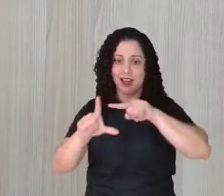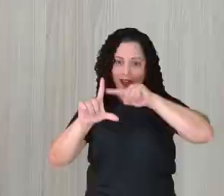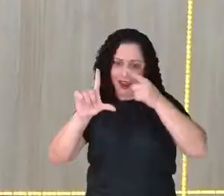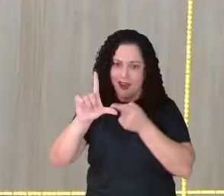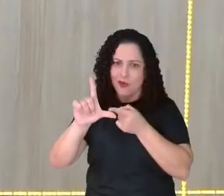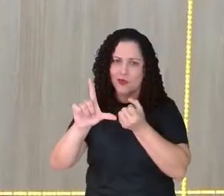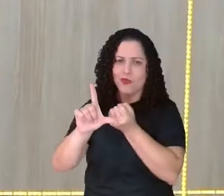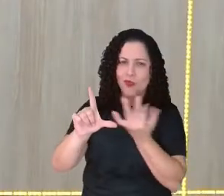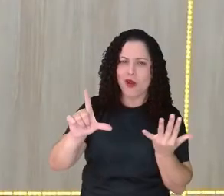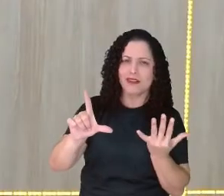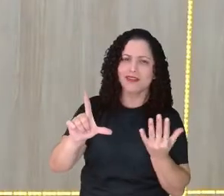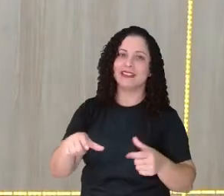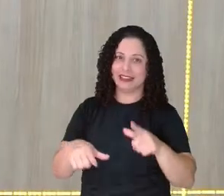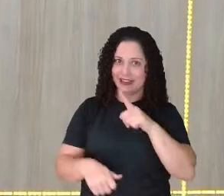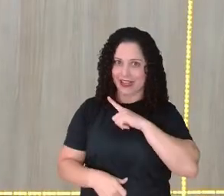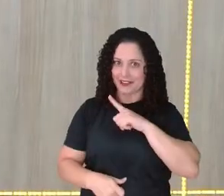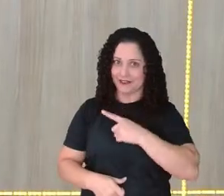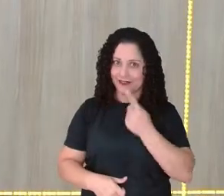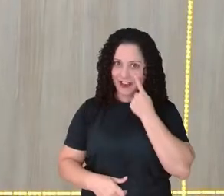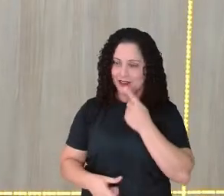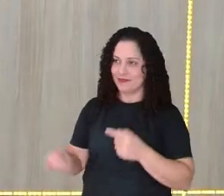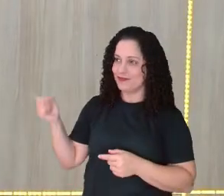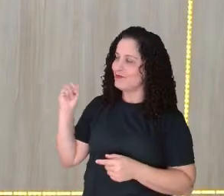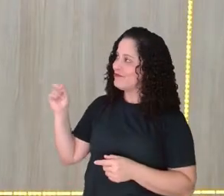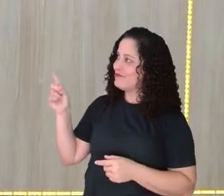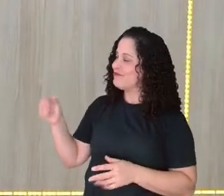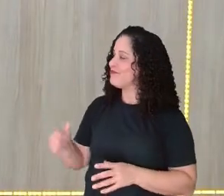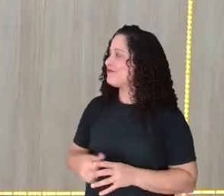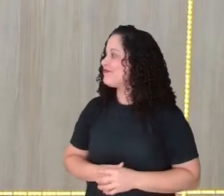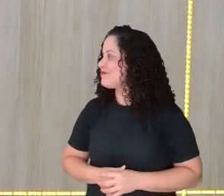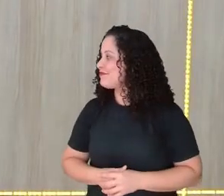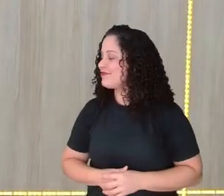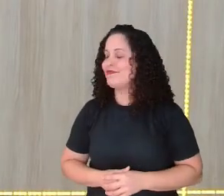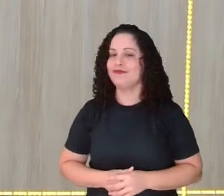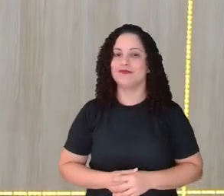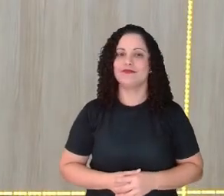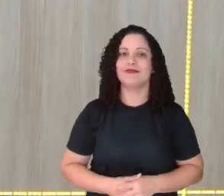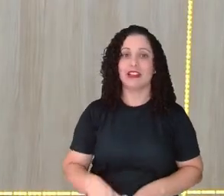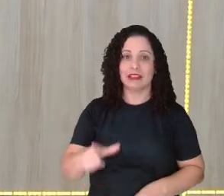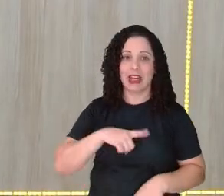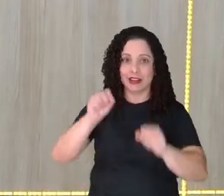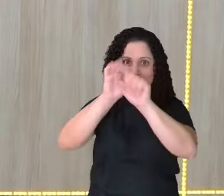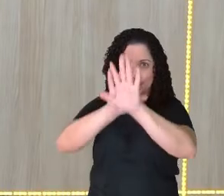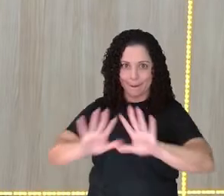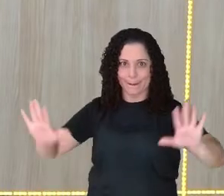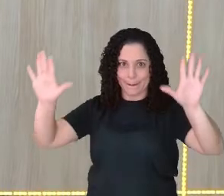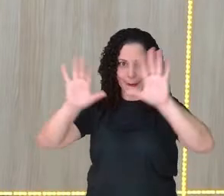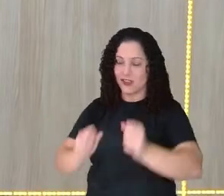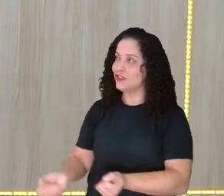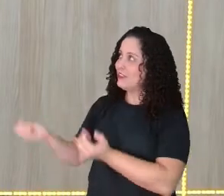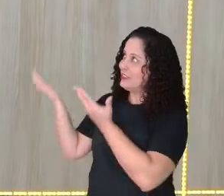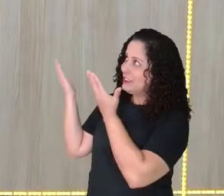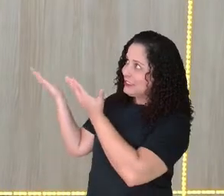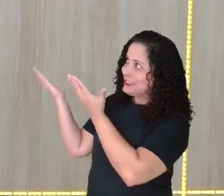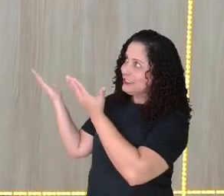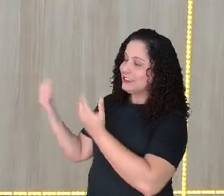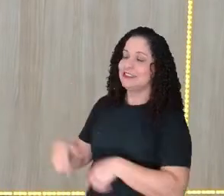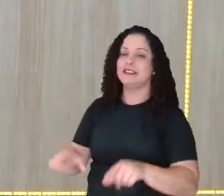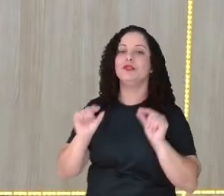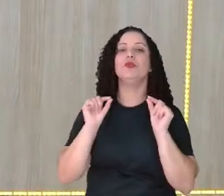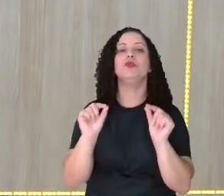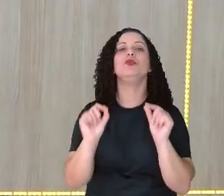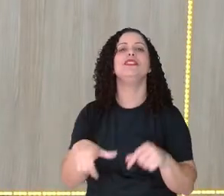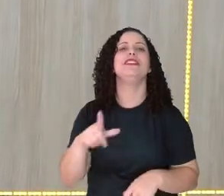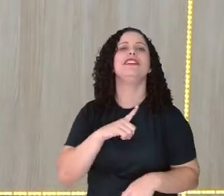Bora ver, vamos lá. Ó. Quando a gente está nessa imagem aí que Billy colocou, pode notar que a gente está aí dentro de